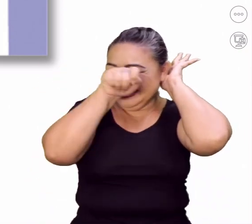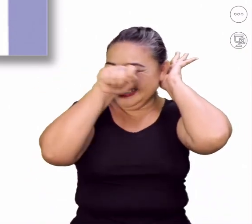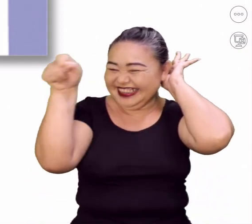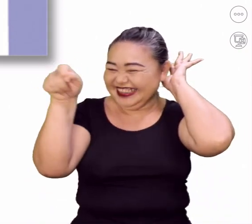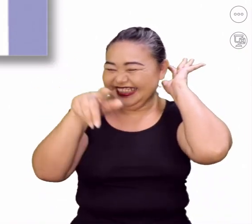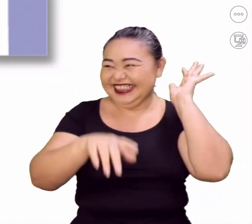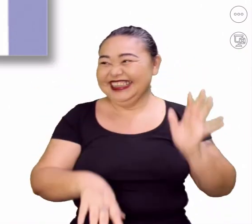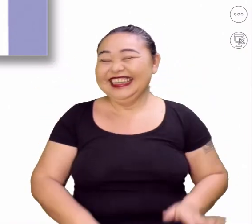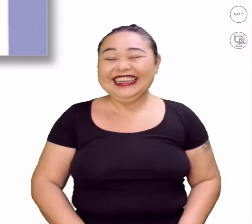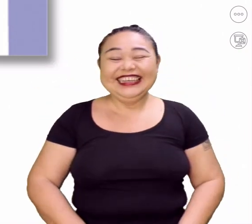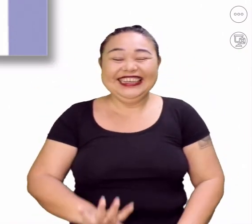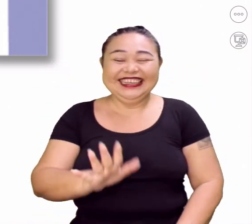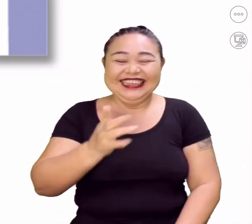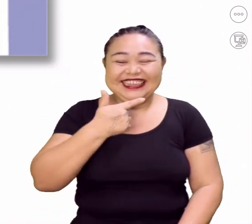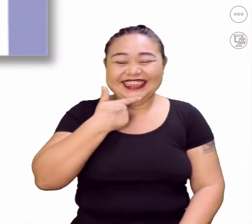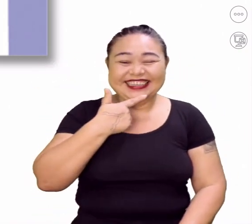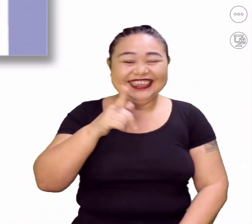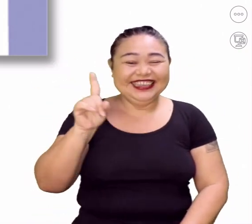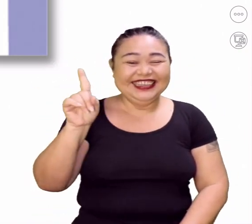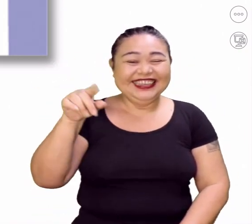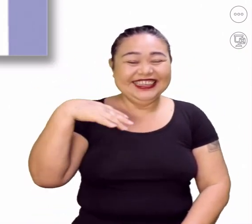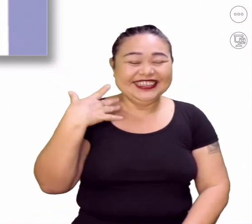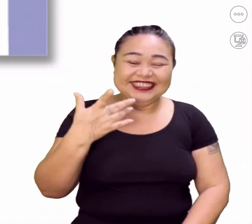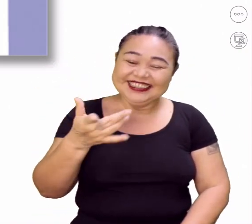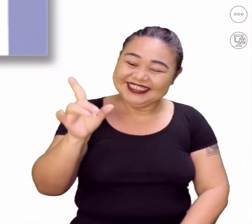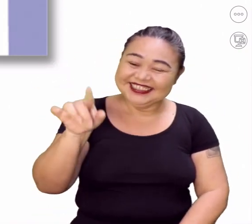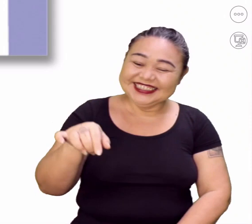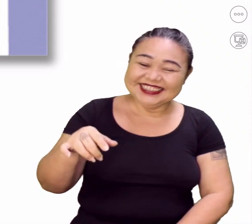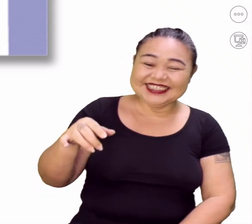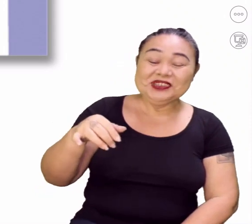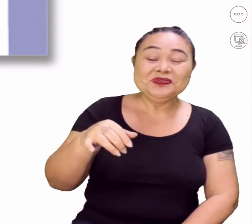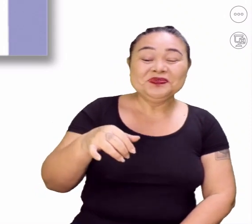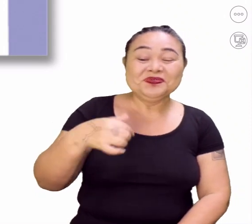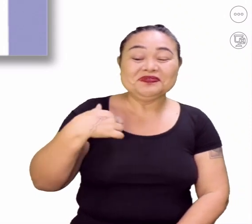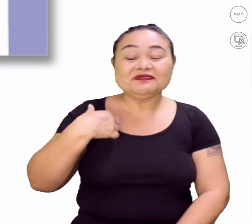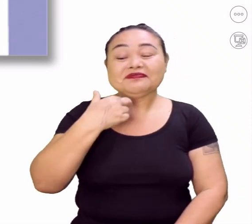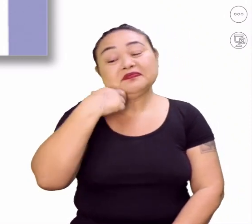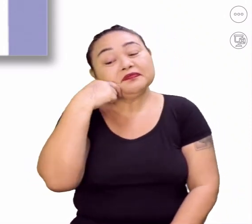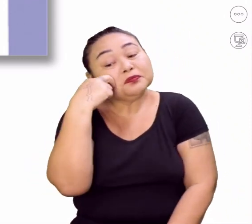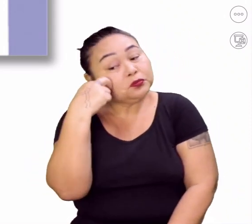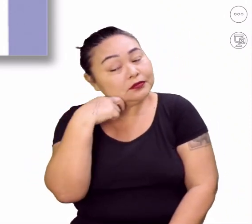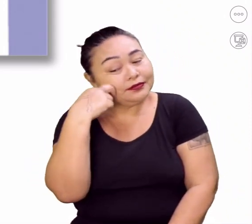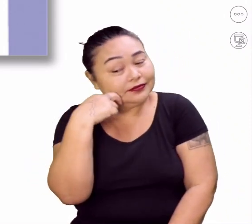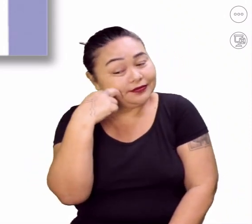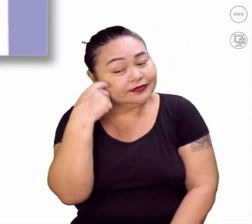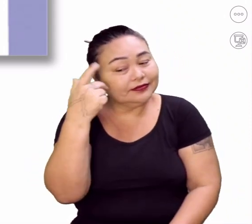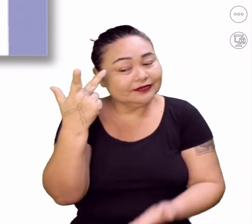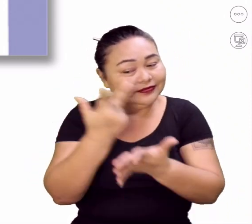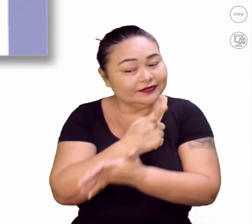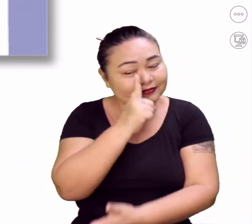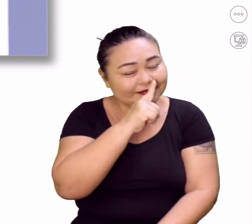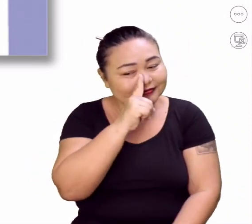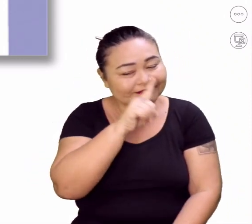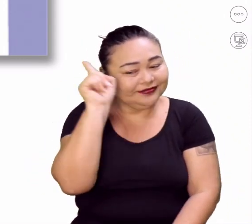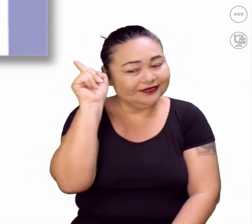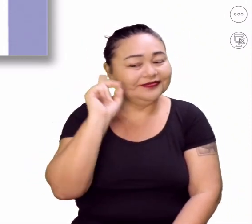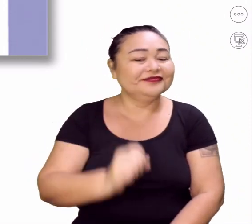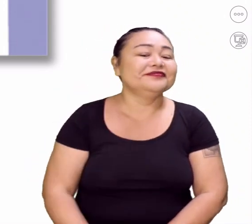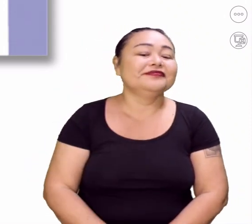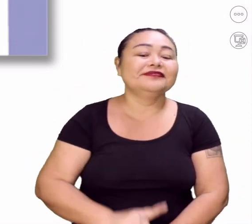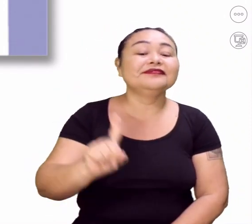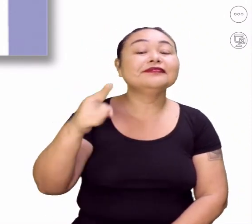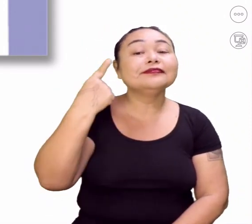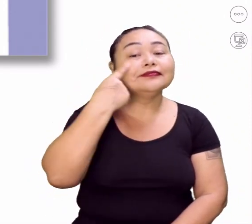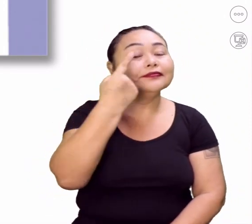Amazônia. E a Aldelinda fica rindo de mim, Rogério. Meu Deus, fiquei até com vergonha. Então, olha só, galera, a gente